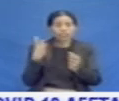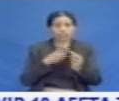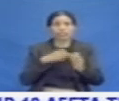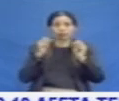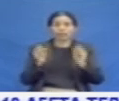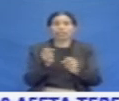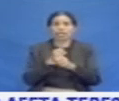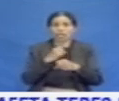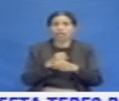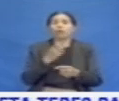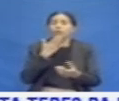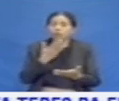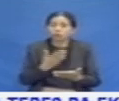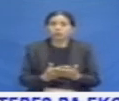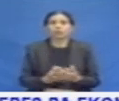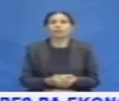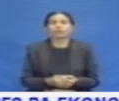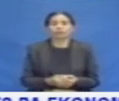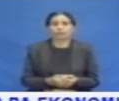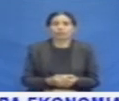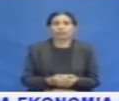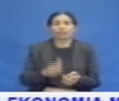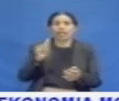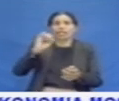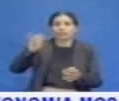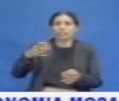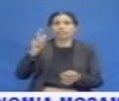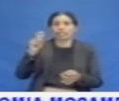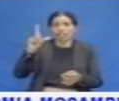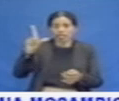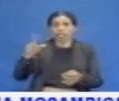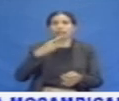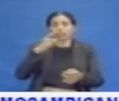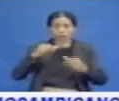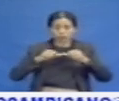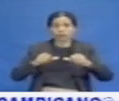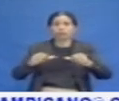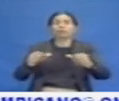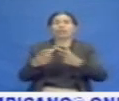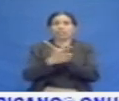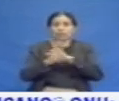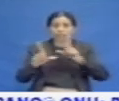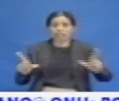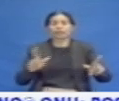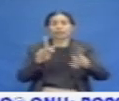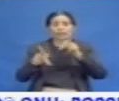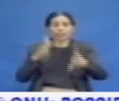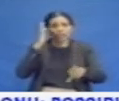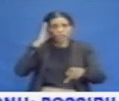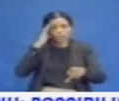Associação Jornalista Timor-Leste AZL reafirma posição luta na fatin ba liberdade de imprensa no